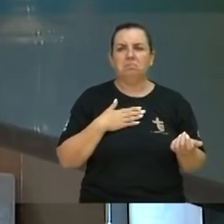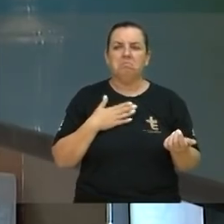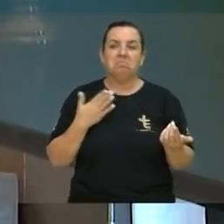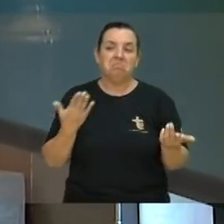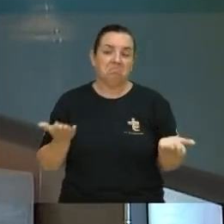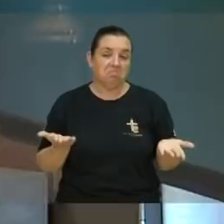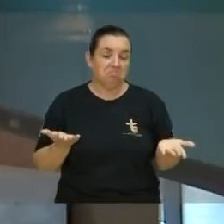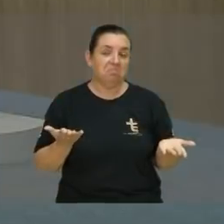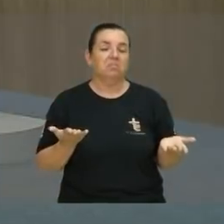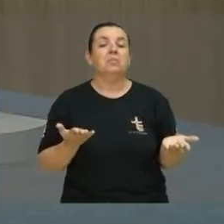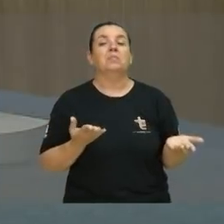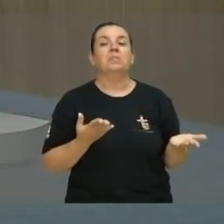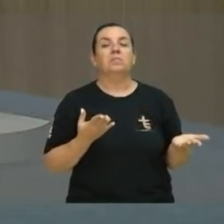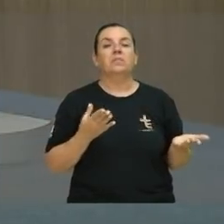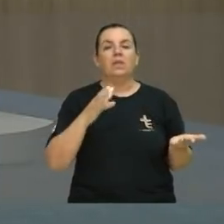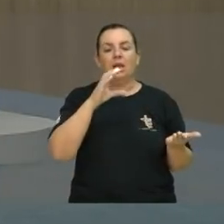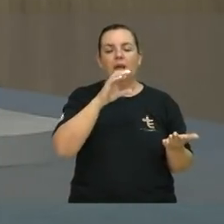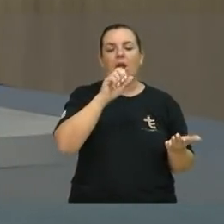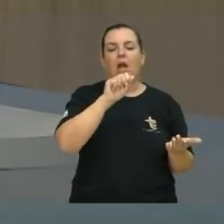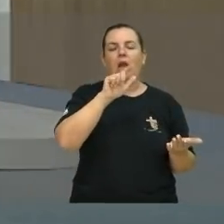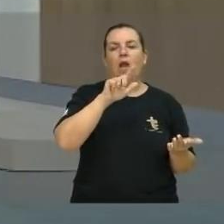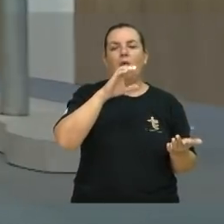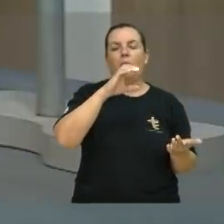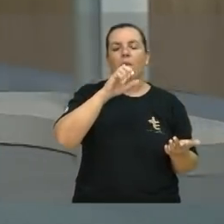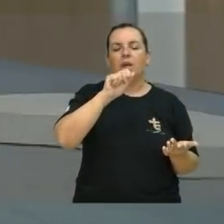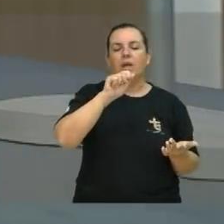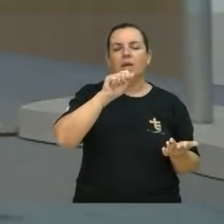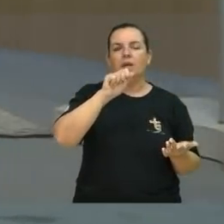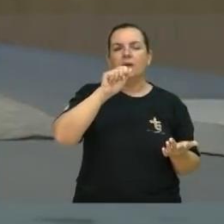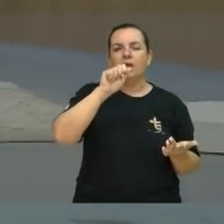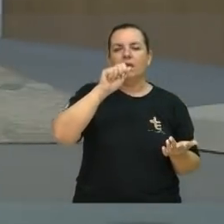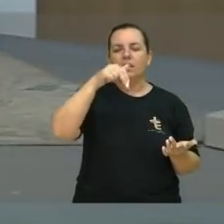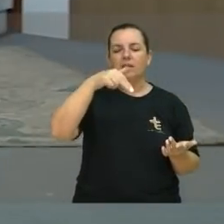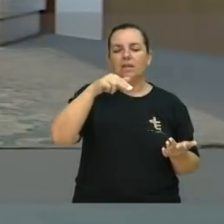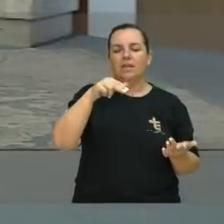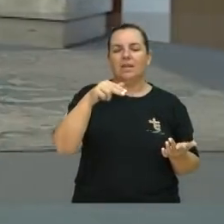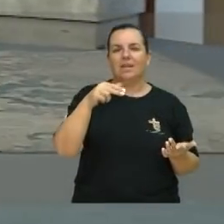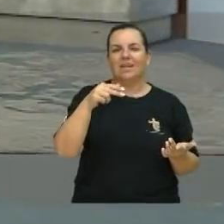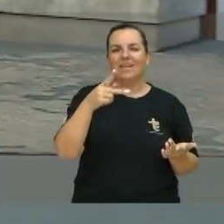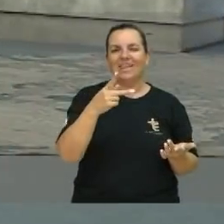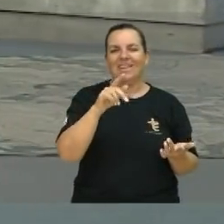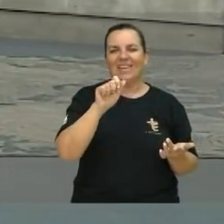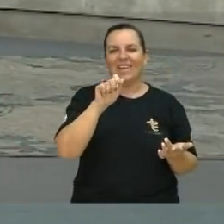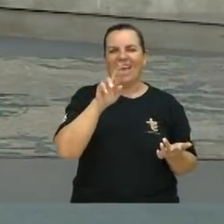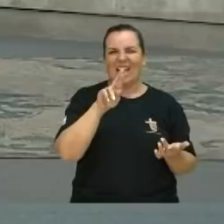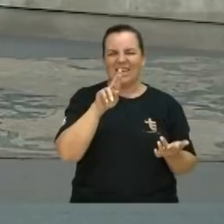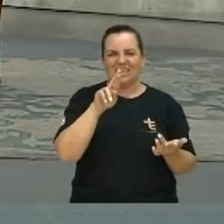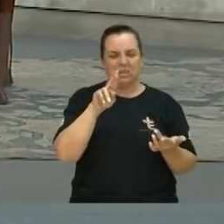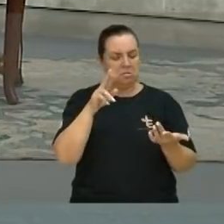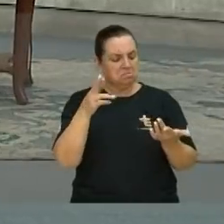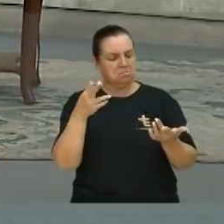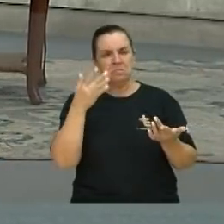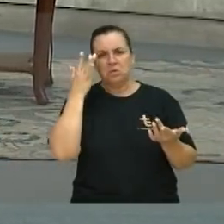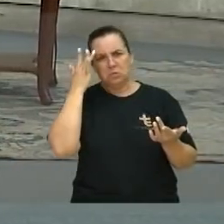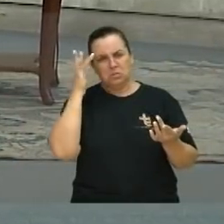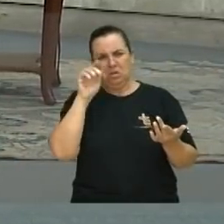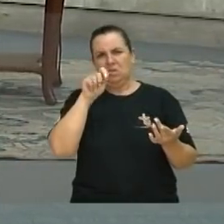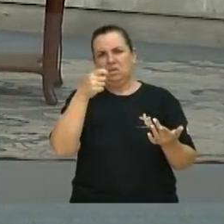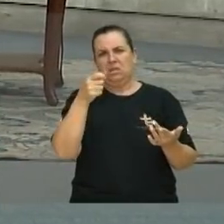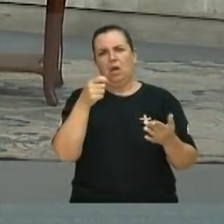usual nós dizemos nós temos também na nossa língua né